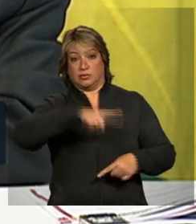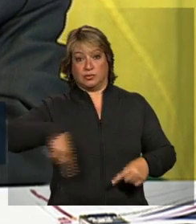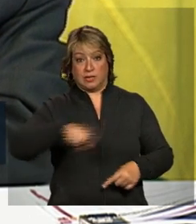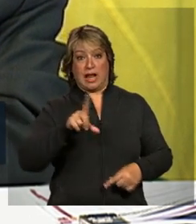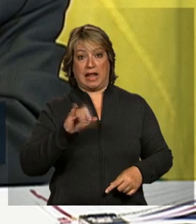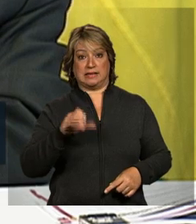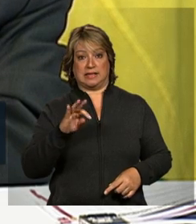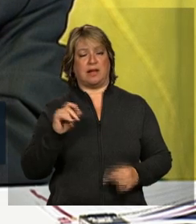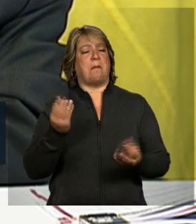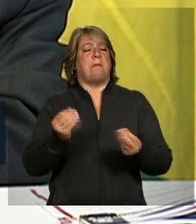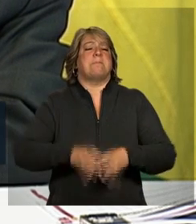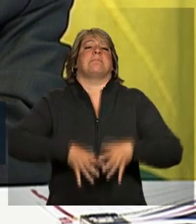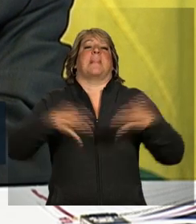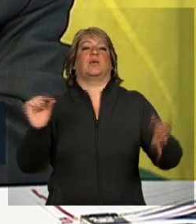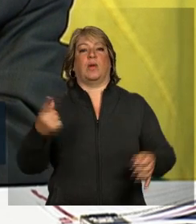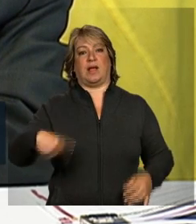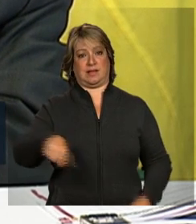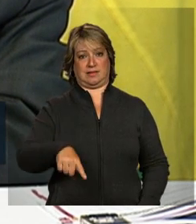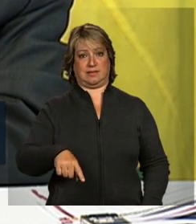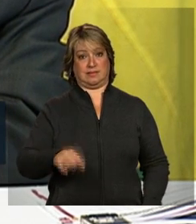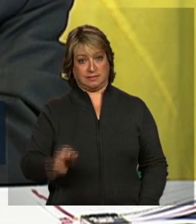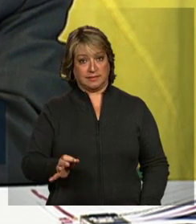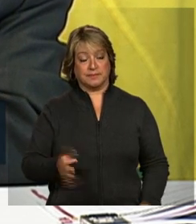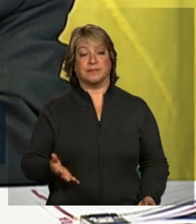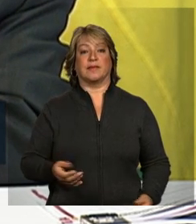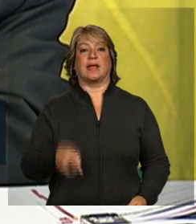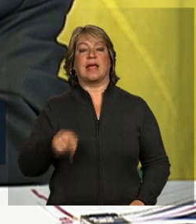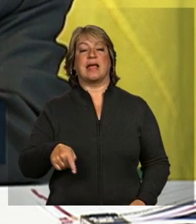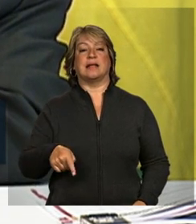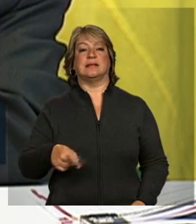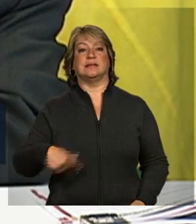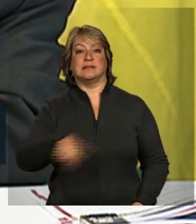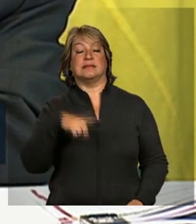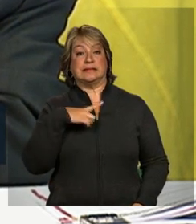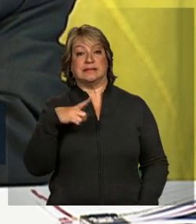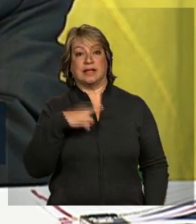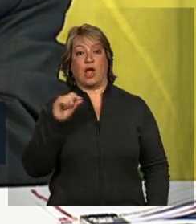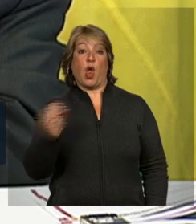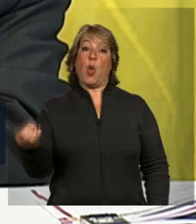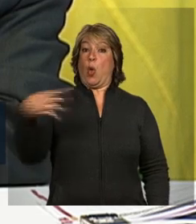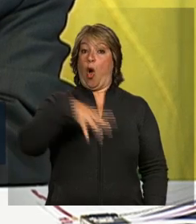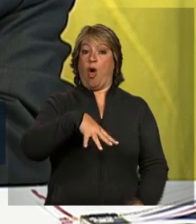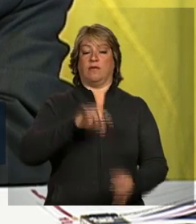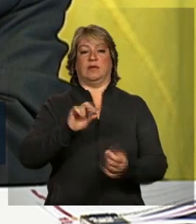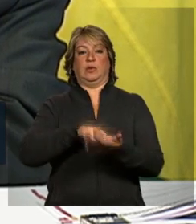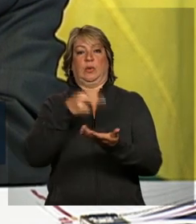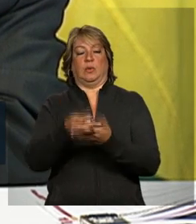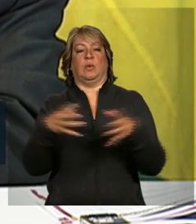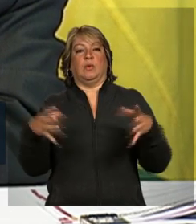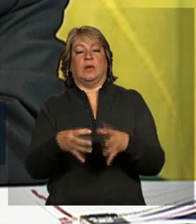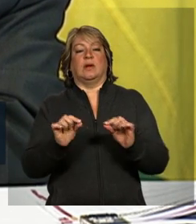concessionados são muito mais do que isso né eles contemplam novas duplicações que em nenhum